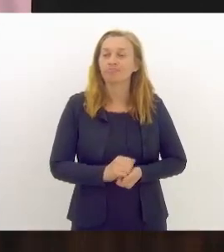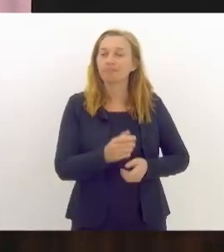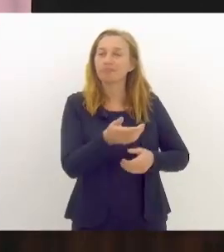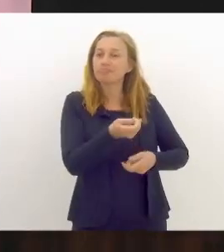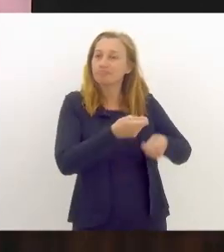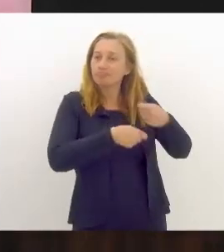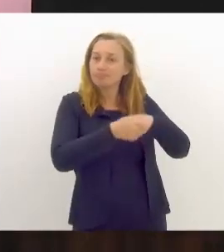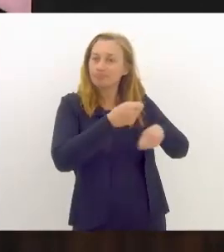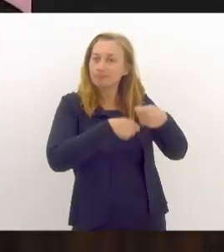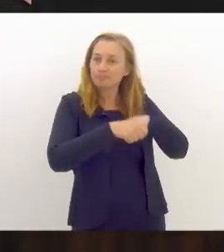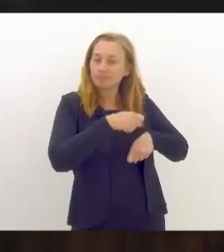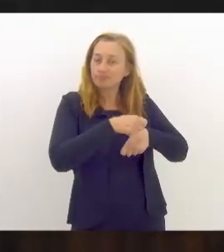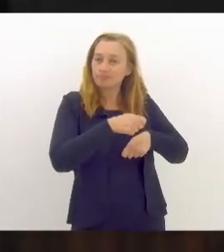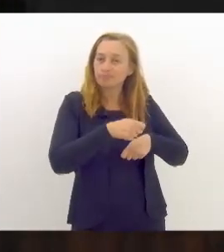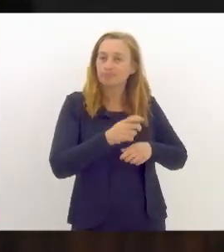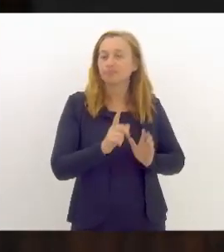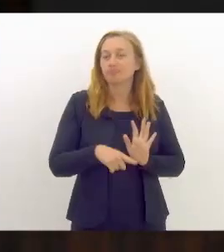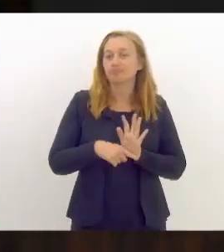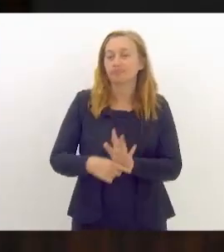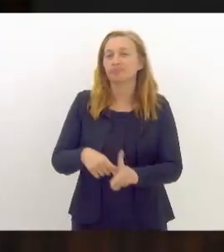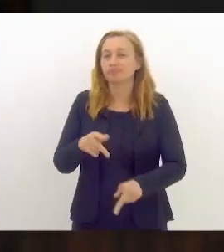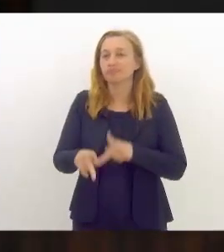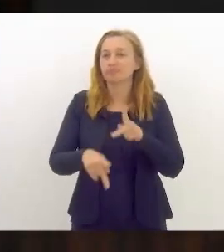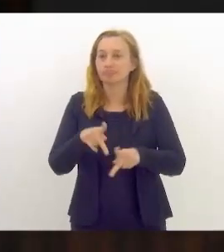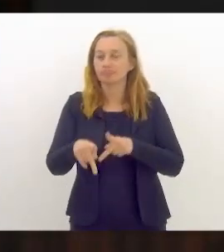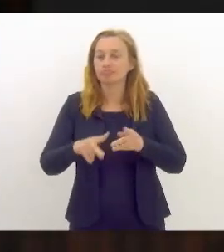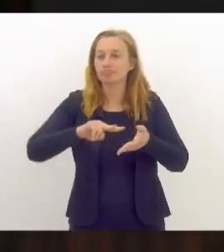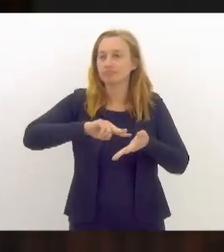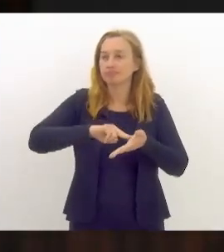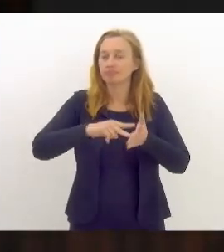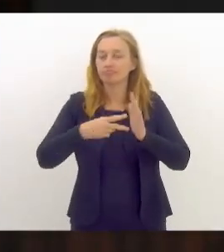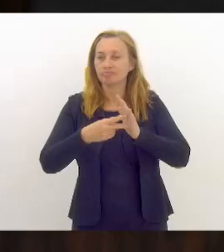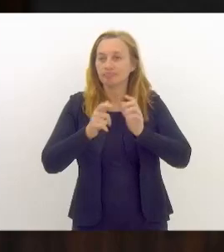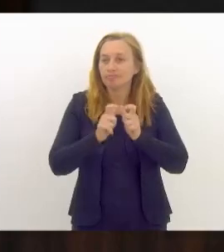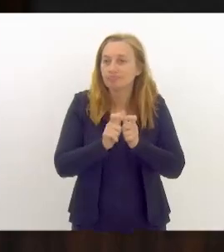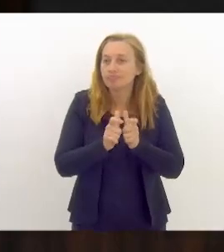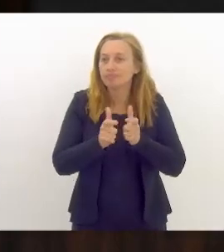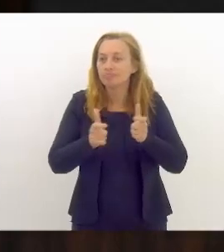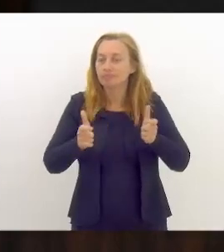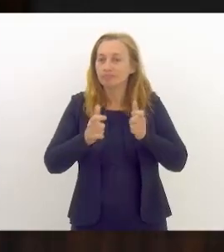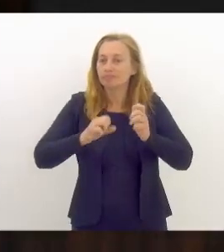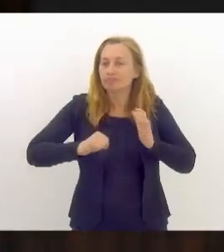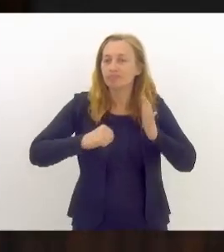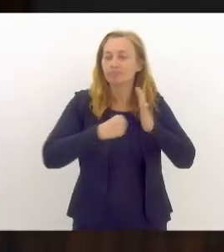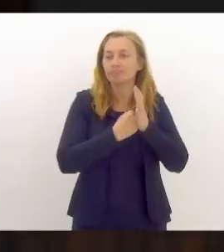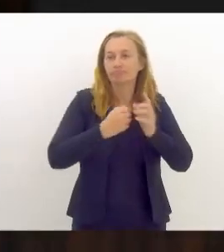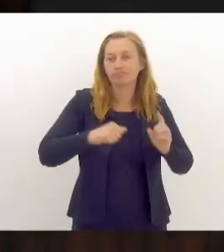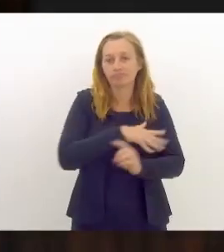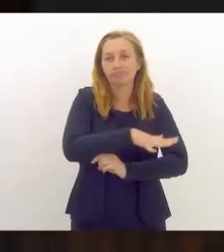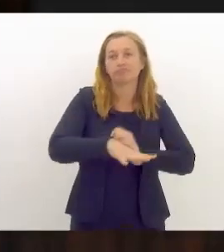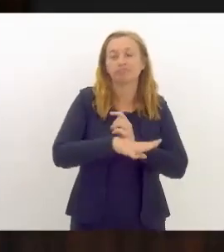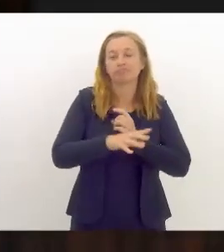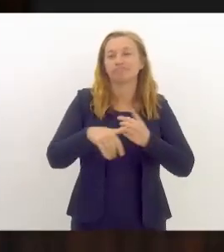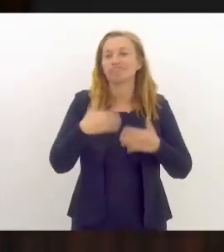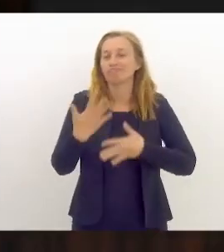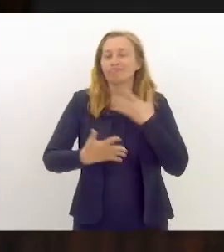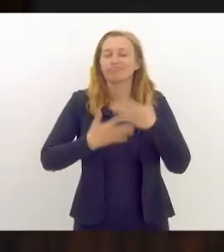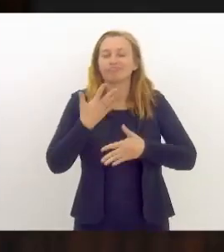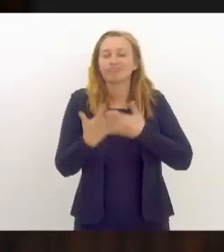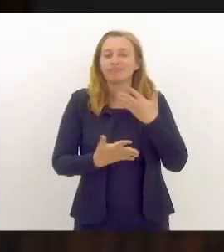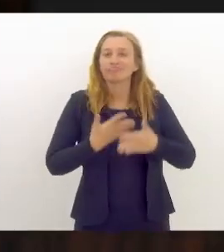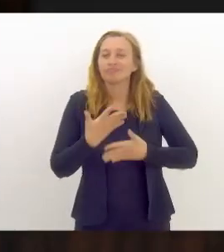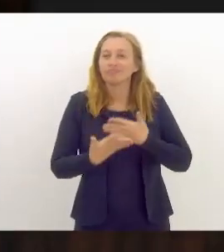Negócios em prol da população com significativa abrangência e Impacto social é com imensa